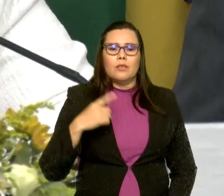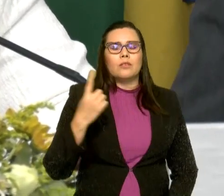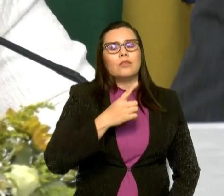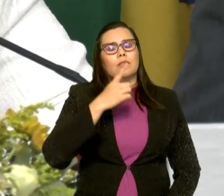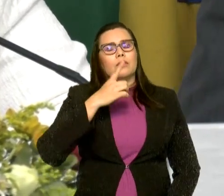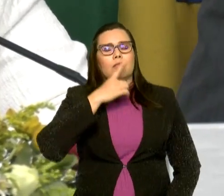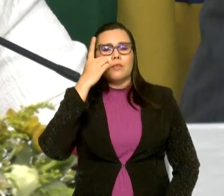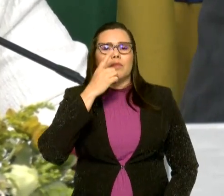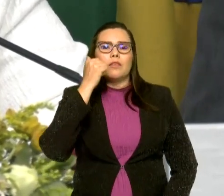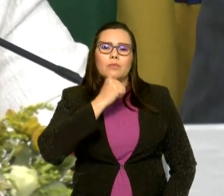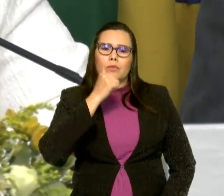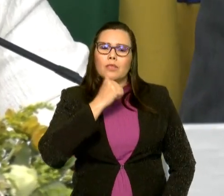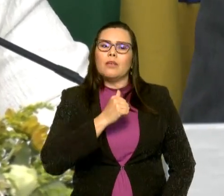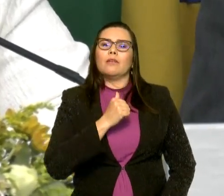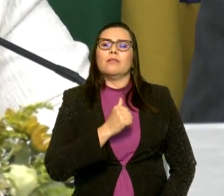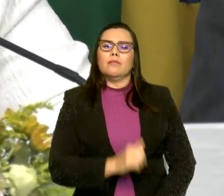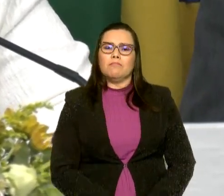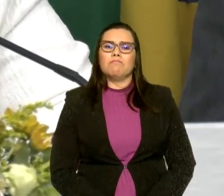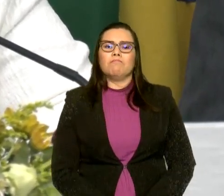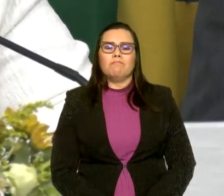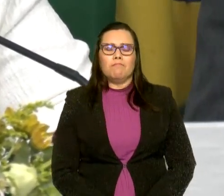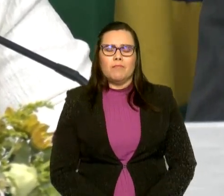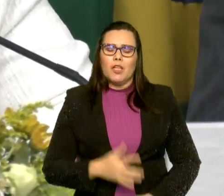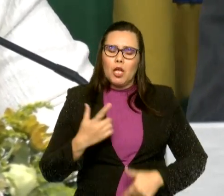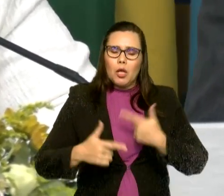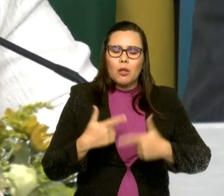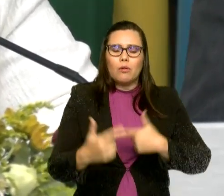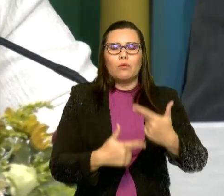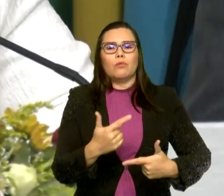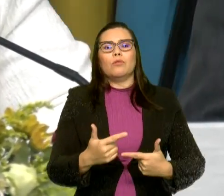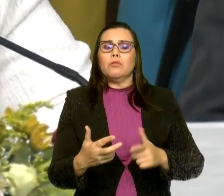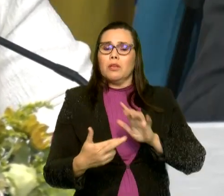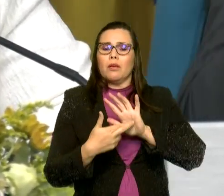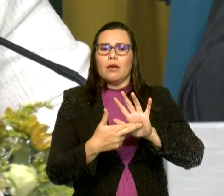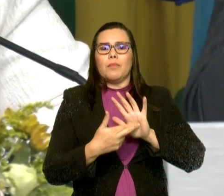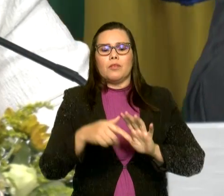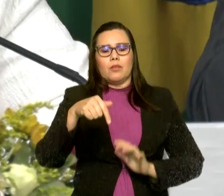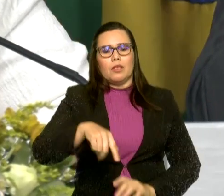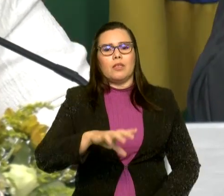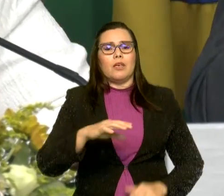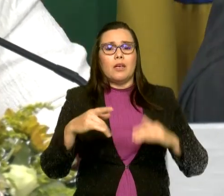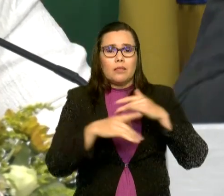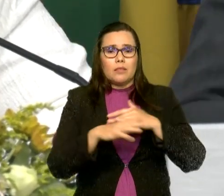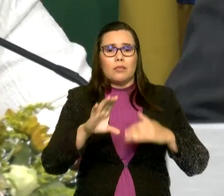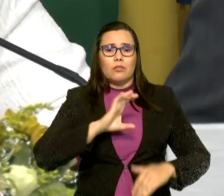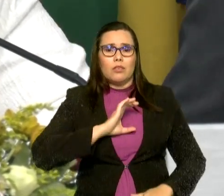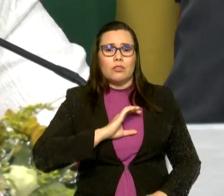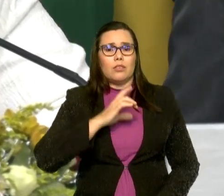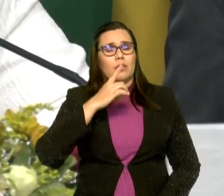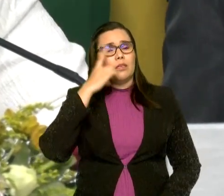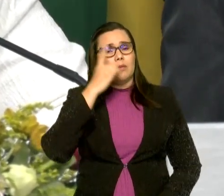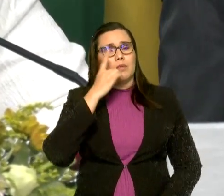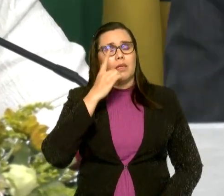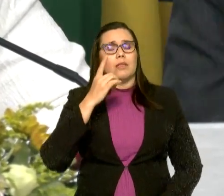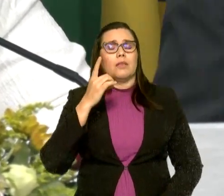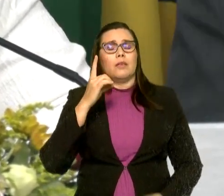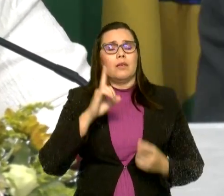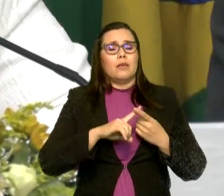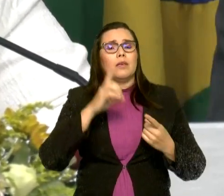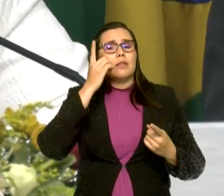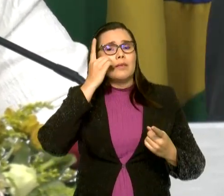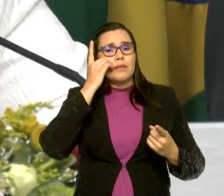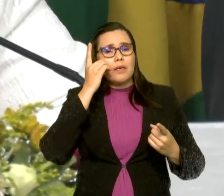brilhantes mulheres que muito representam essa cidade, a cidade de Caxias, deputada Daniela e a deputada Cláudia